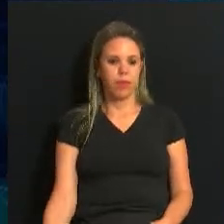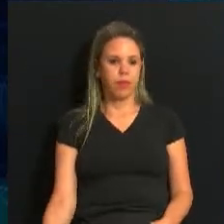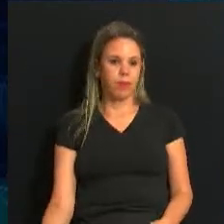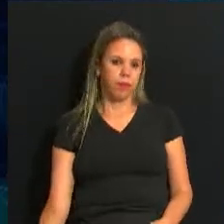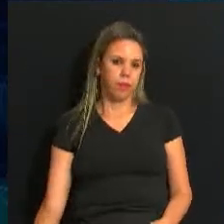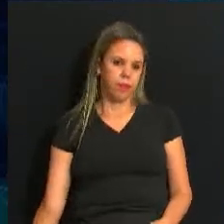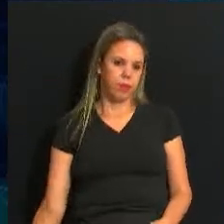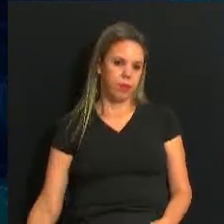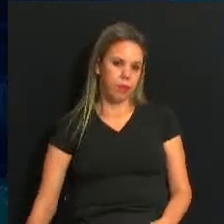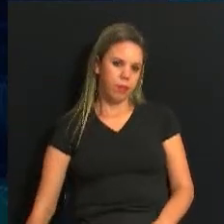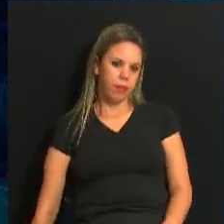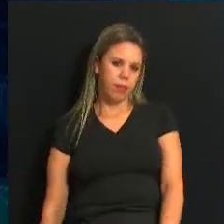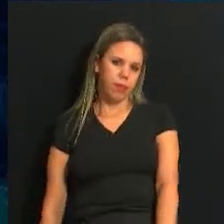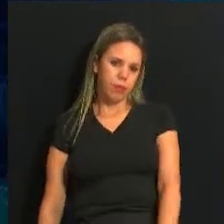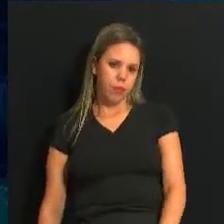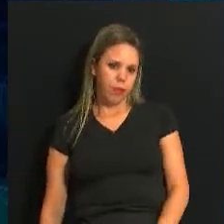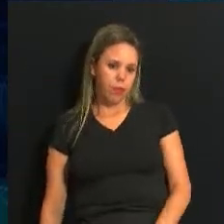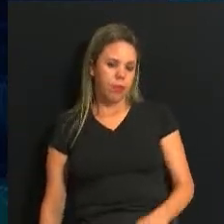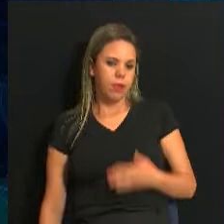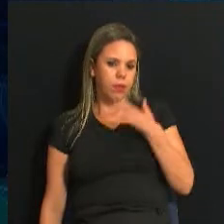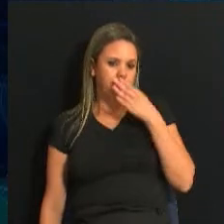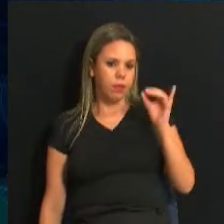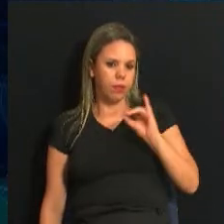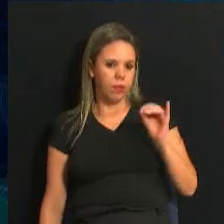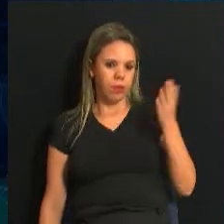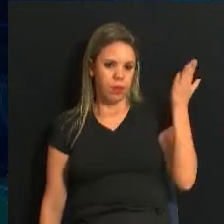159.327 casos da doença. Indaiatuba,